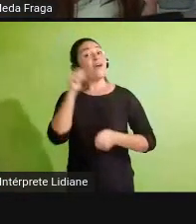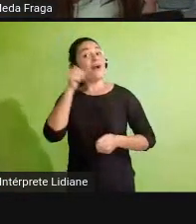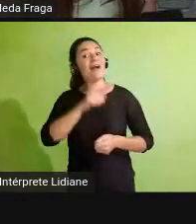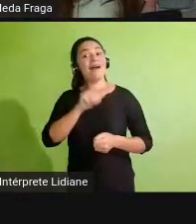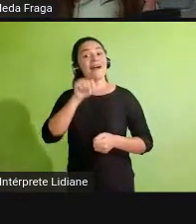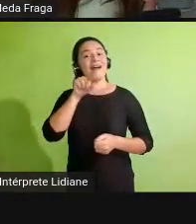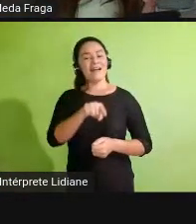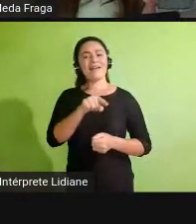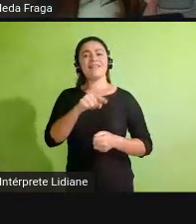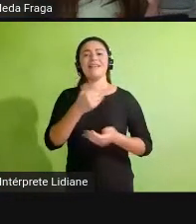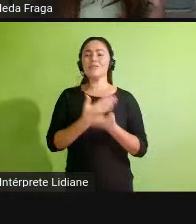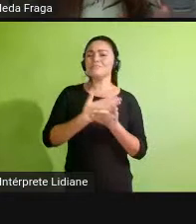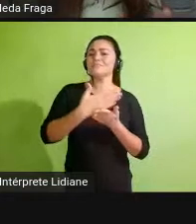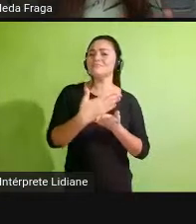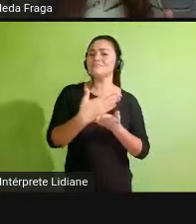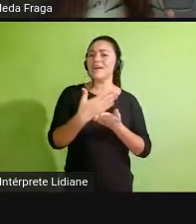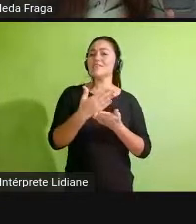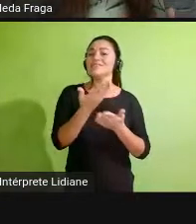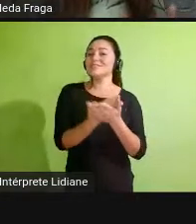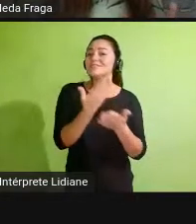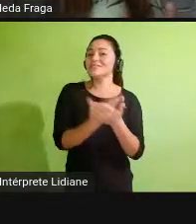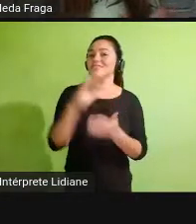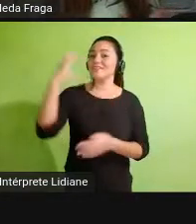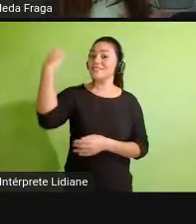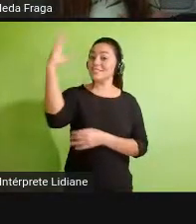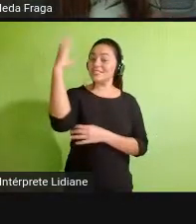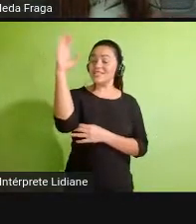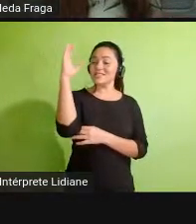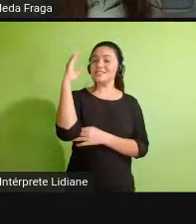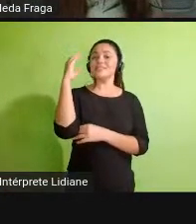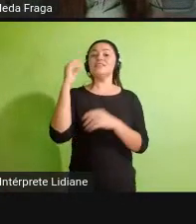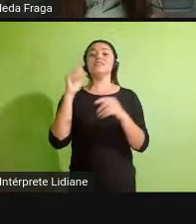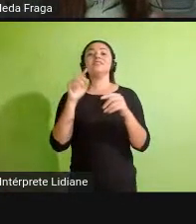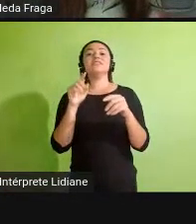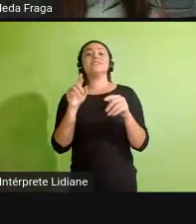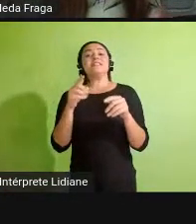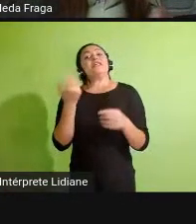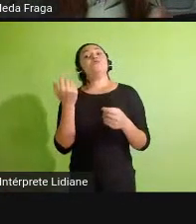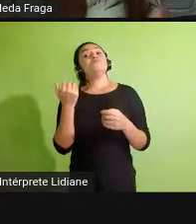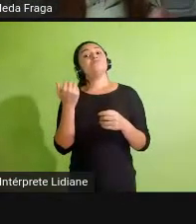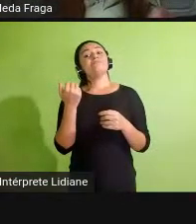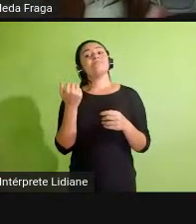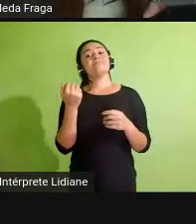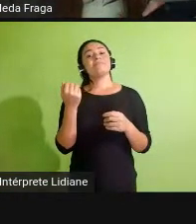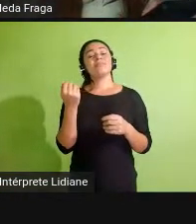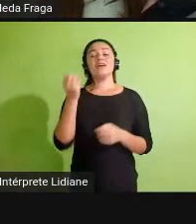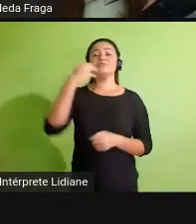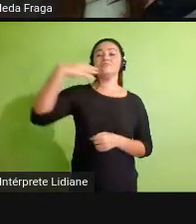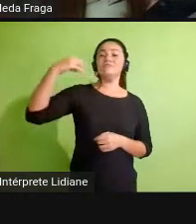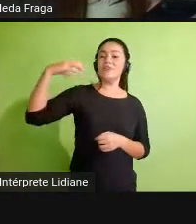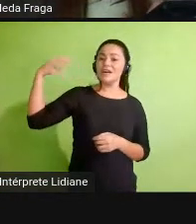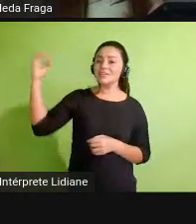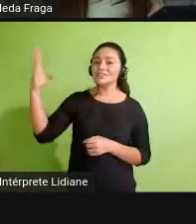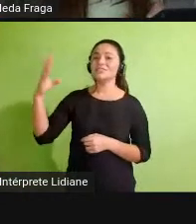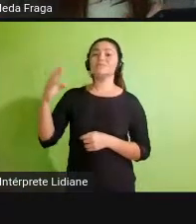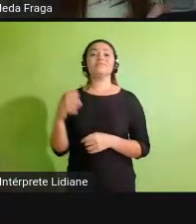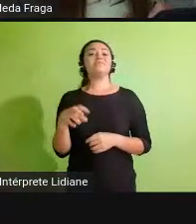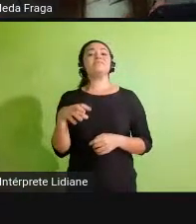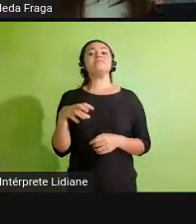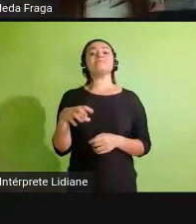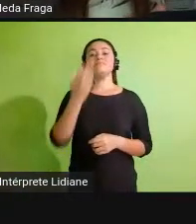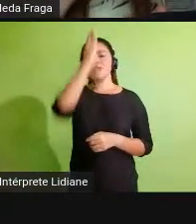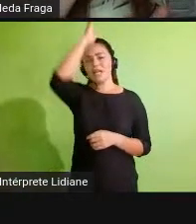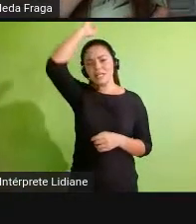música, e viaja para Roma e para a Grécia. Nos primeiros anos de estudo, passou a gostar mais de poesia e a gostar menos de